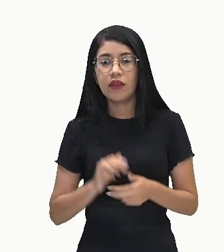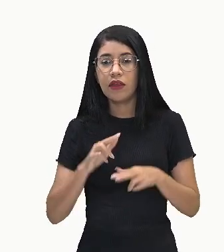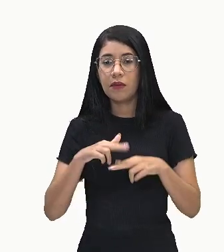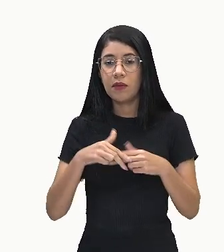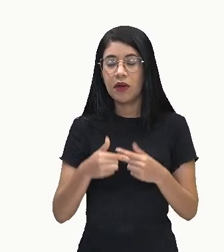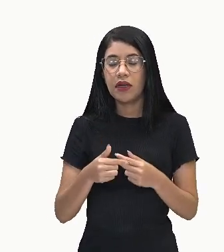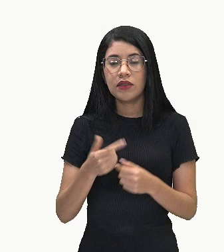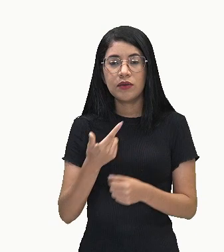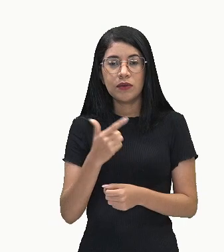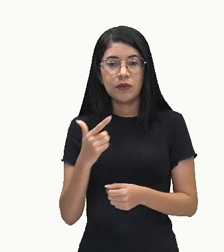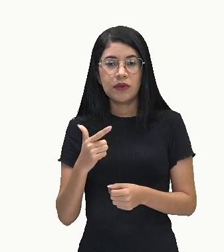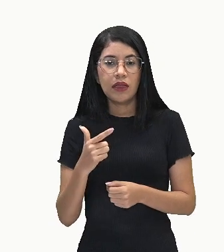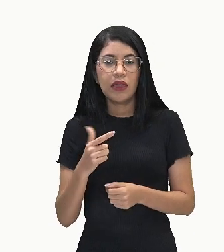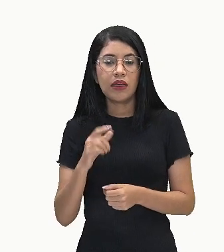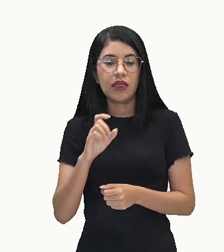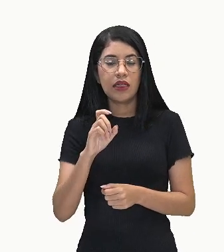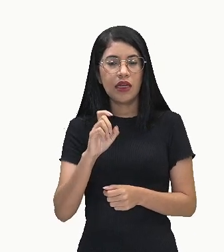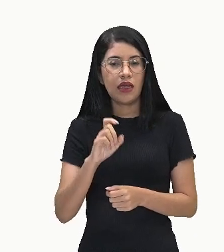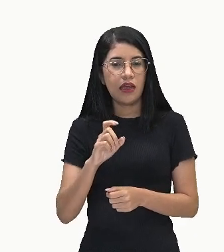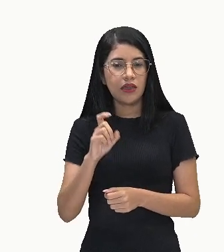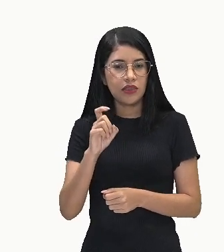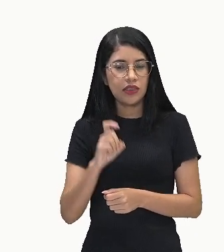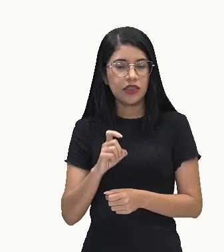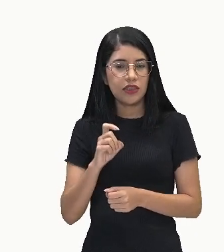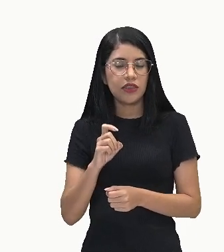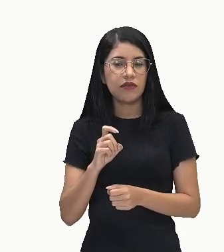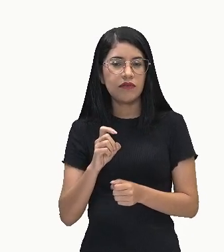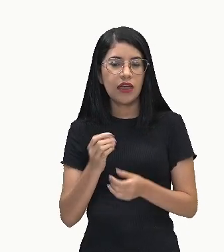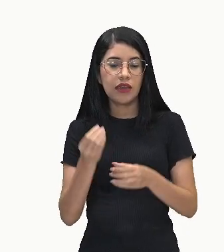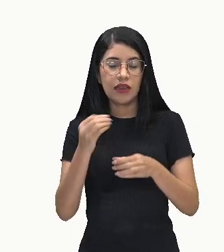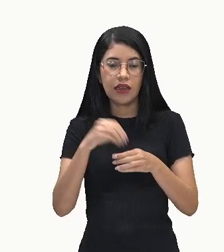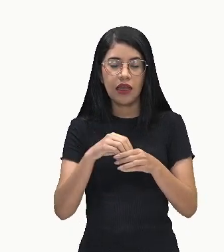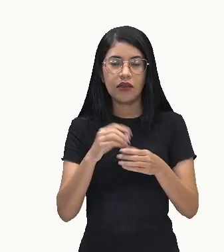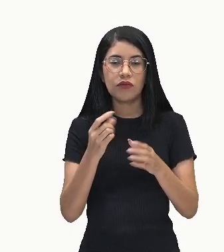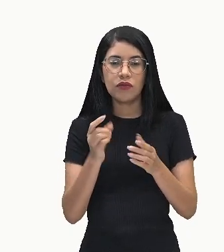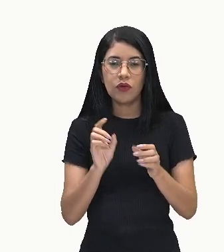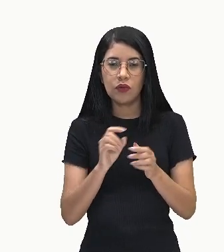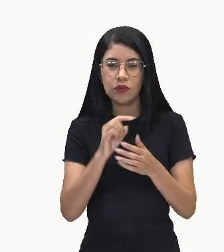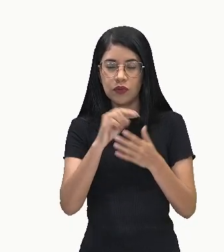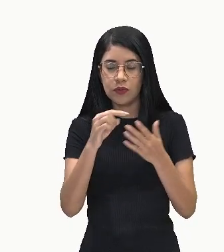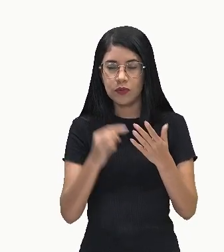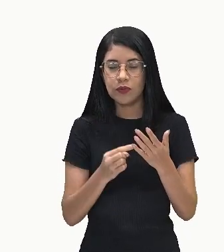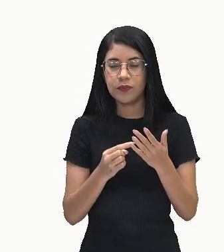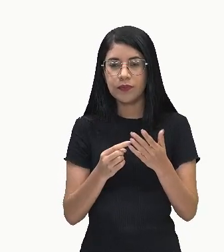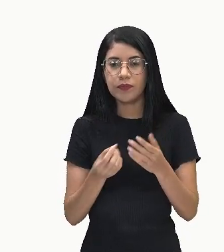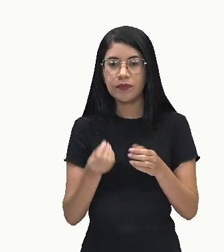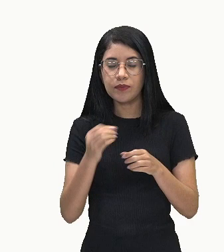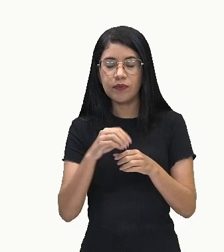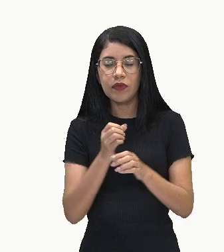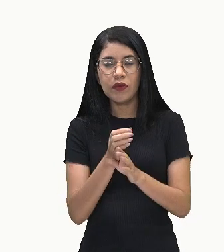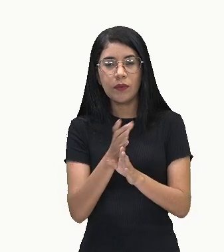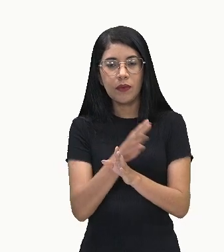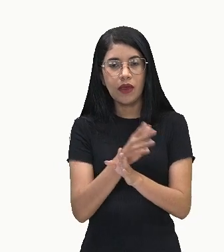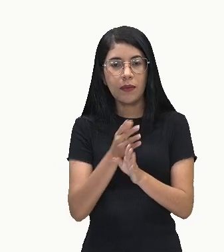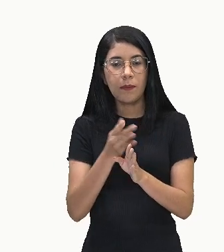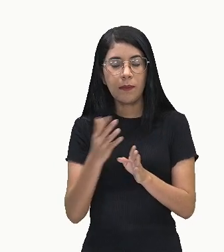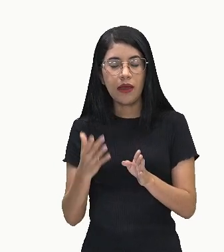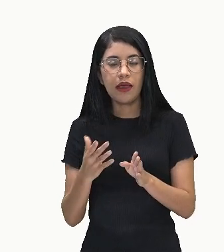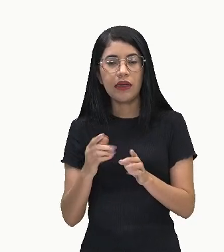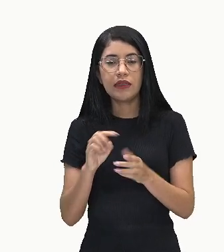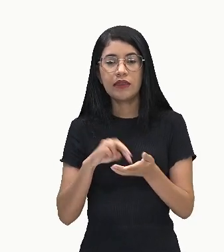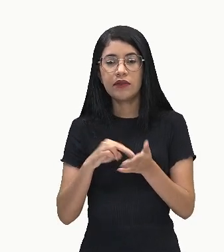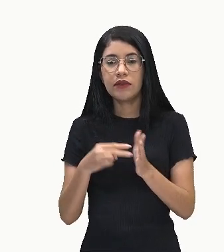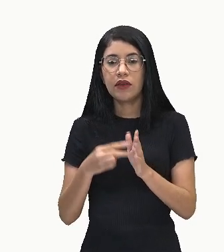não existe x real pertencente aos reais, né, portanto, o nosso conjunto